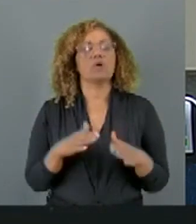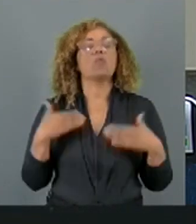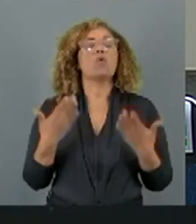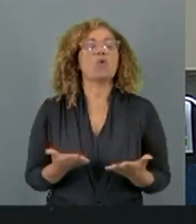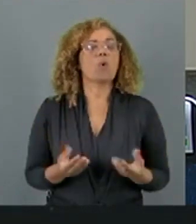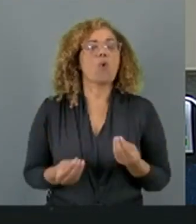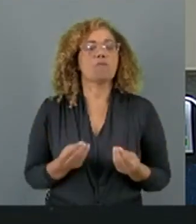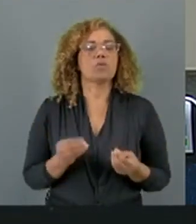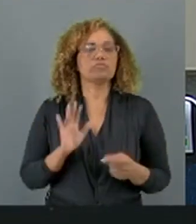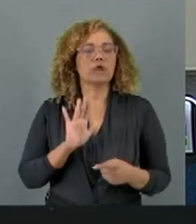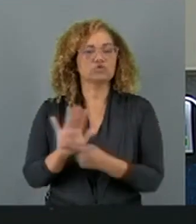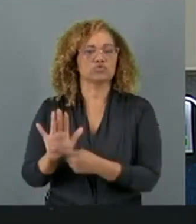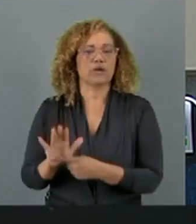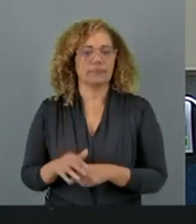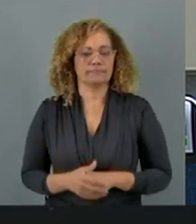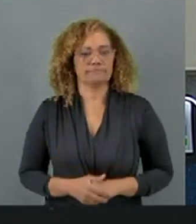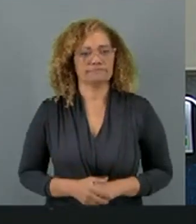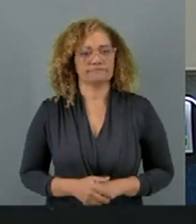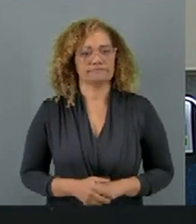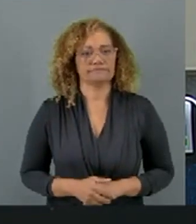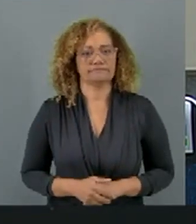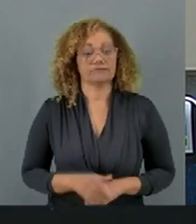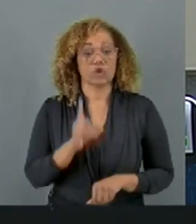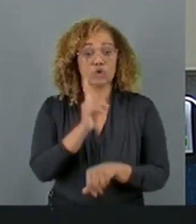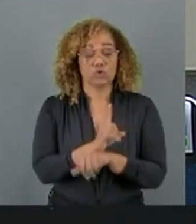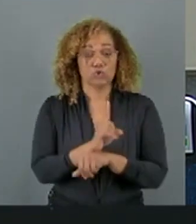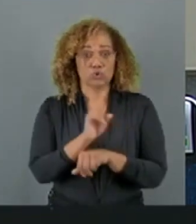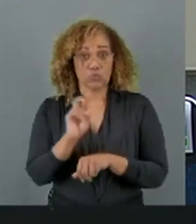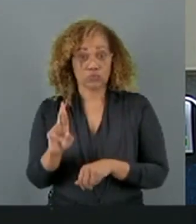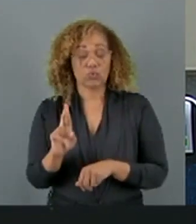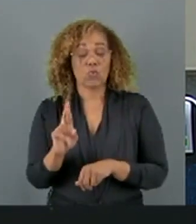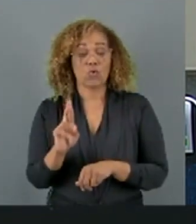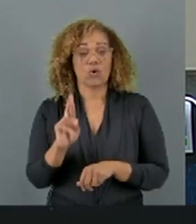gente pode fazer. Doutora Helena Moura,